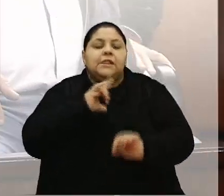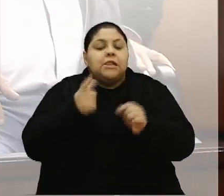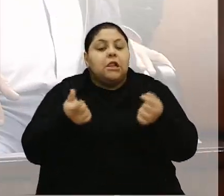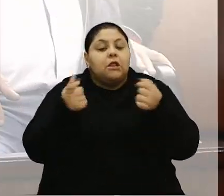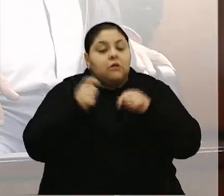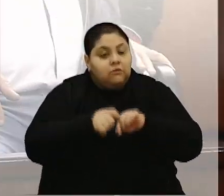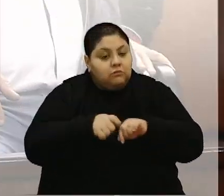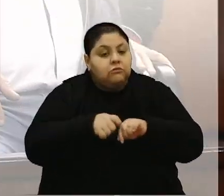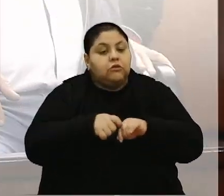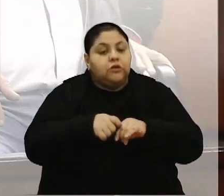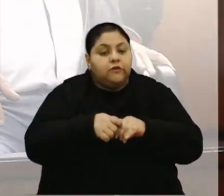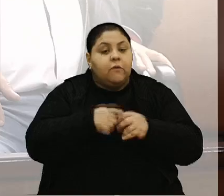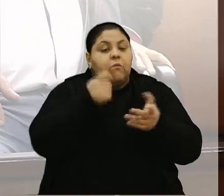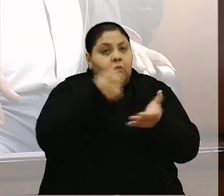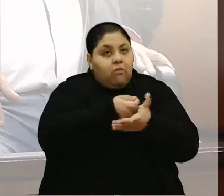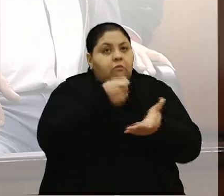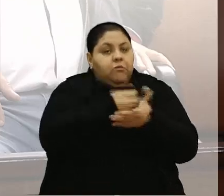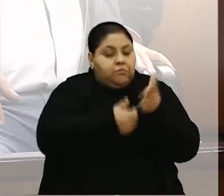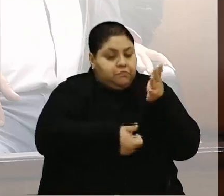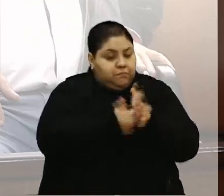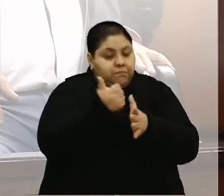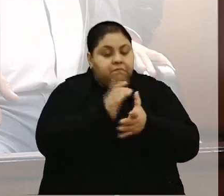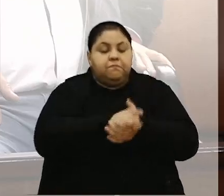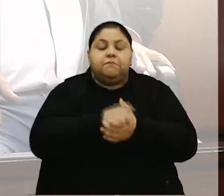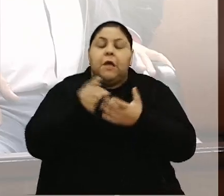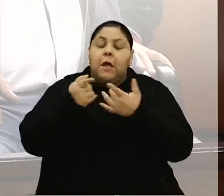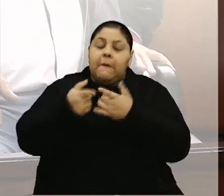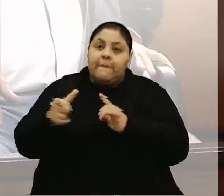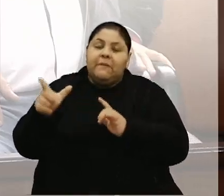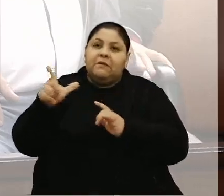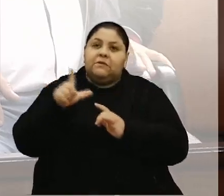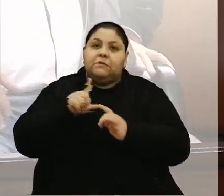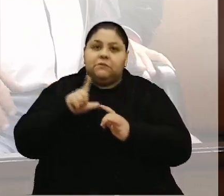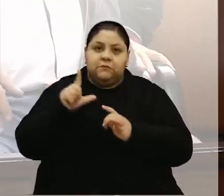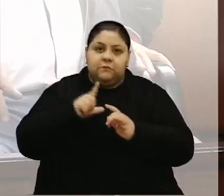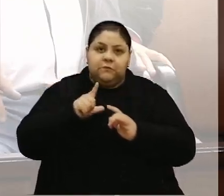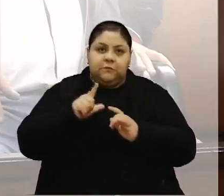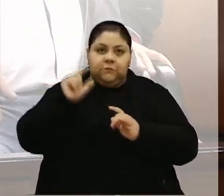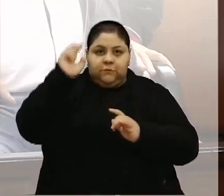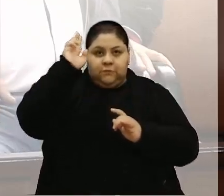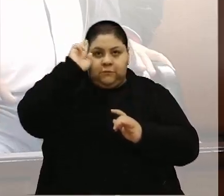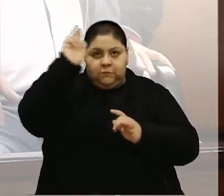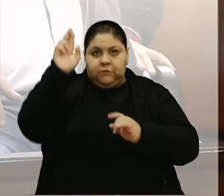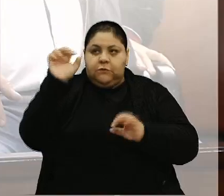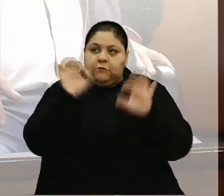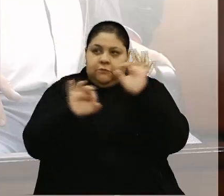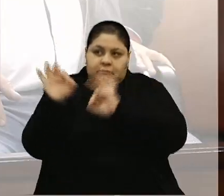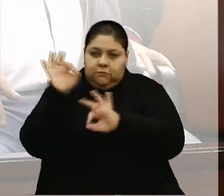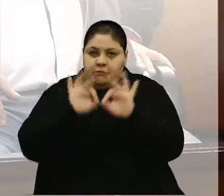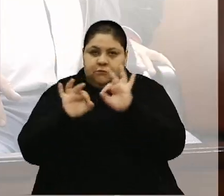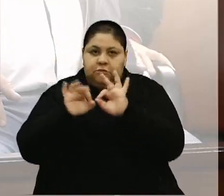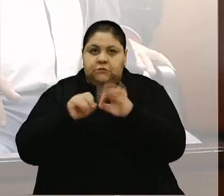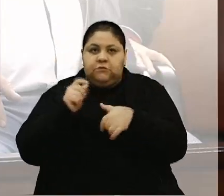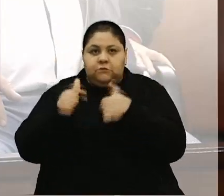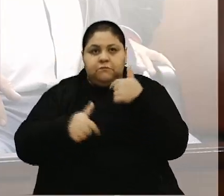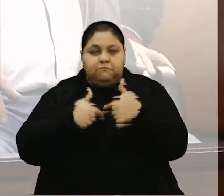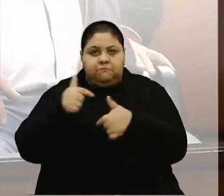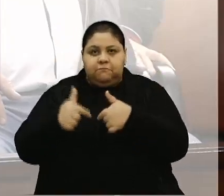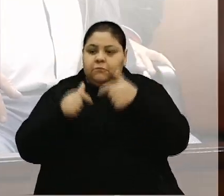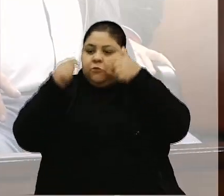e vamos batalhar para melhorar. Mas temos uma diretoria bem montada que está trabalhando em